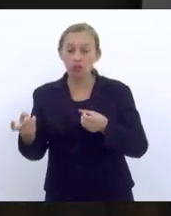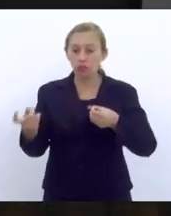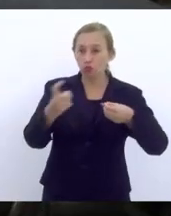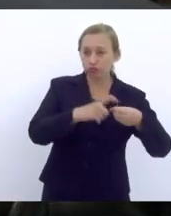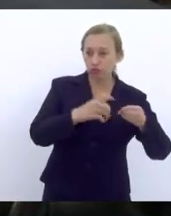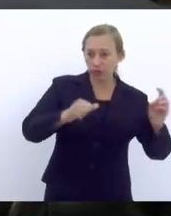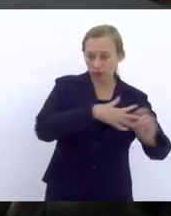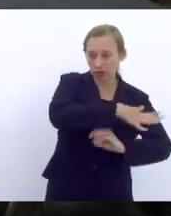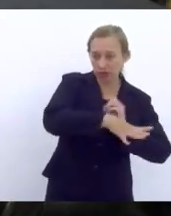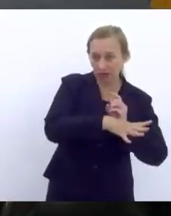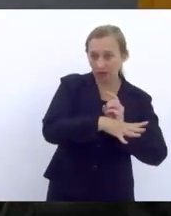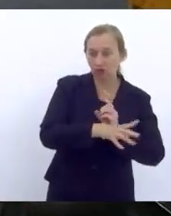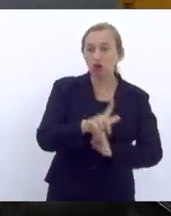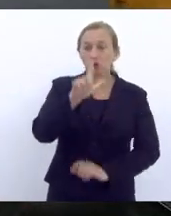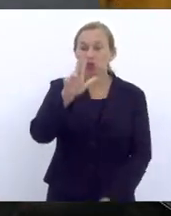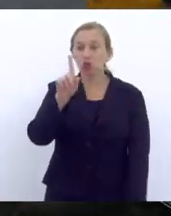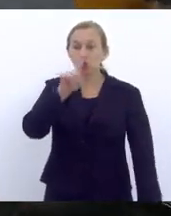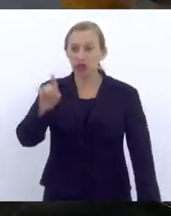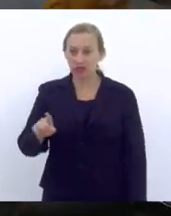Novaes.